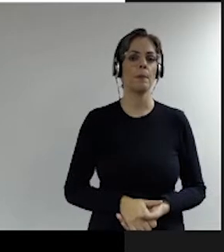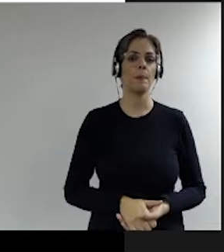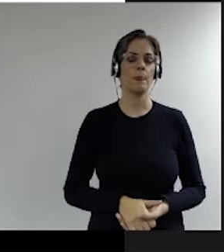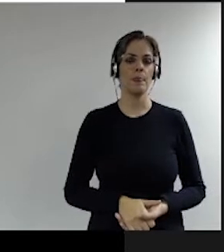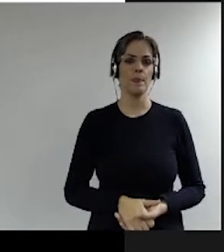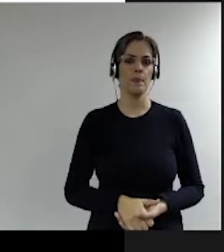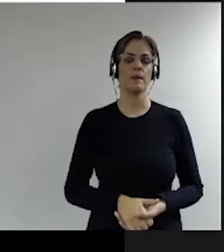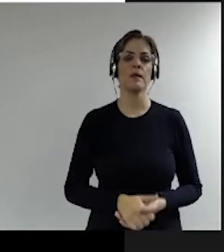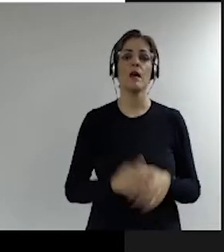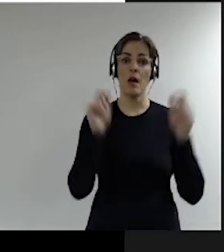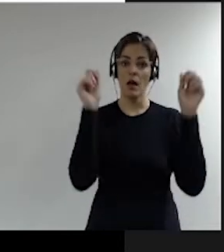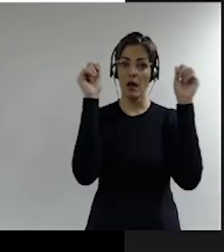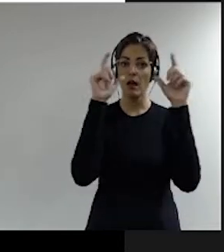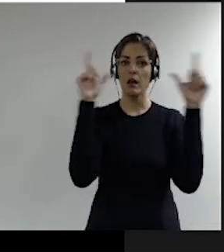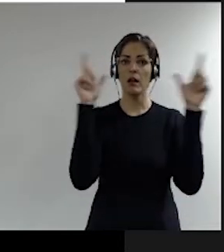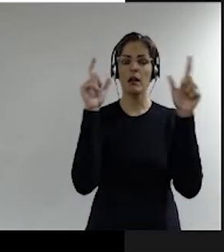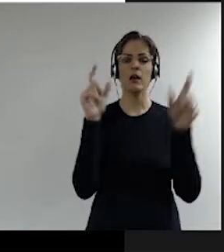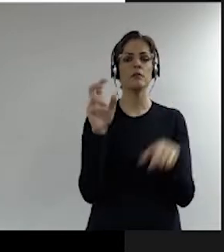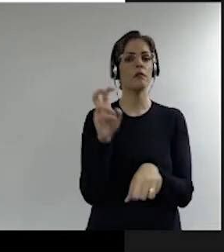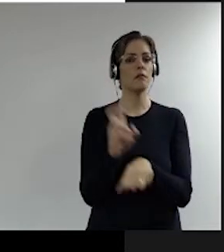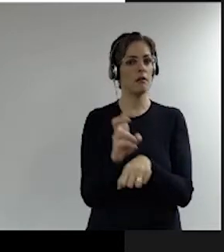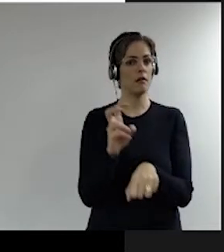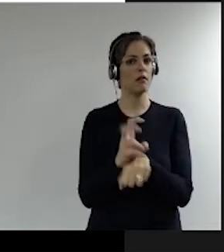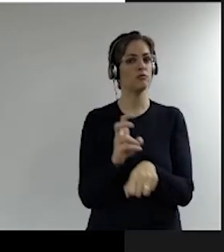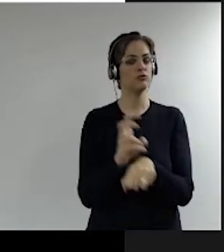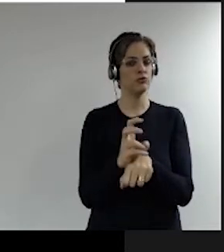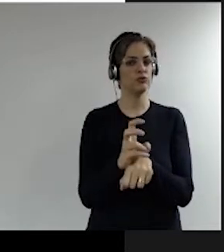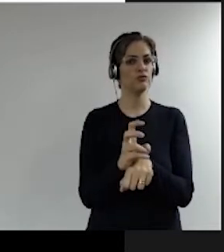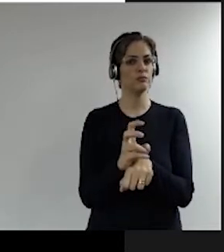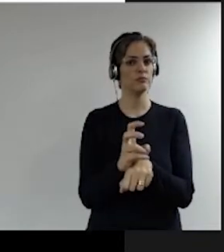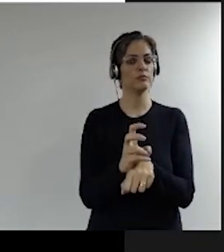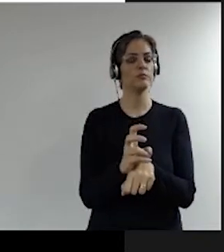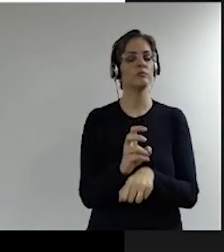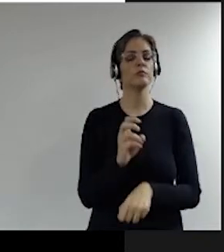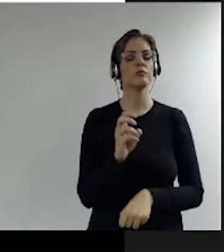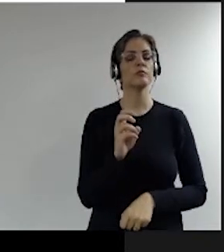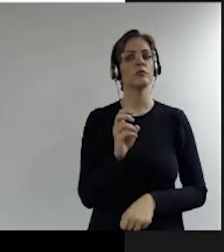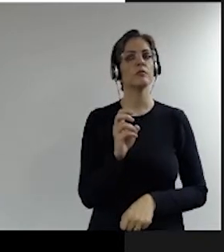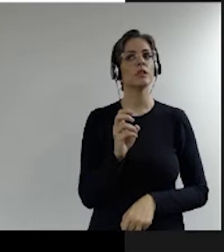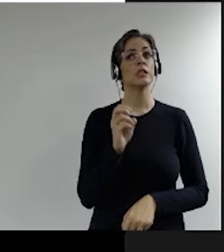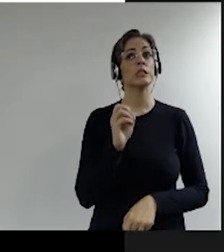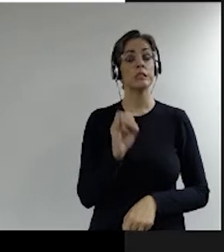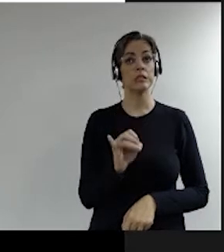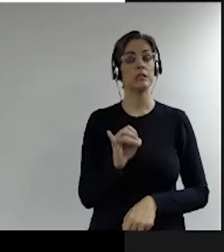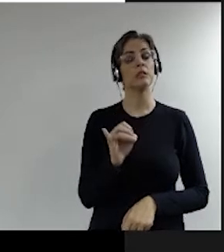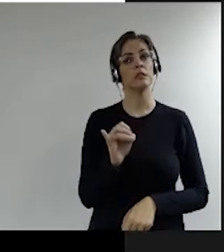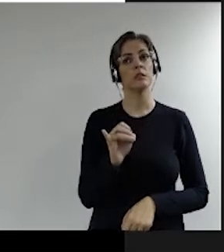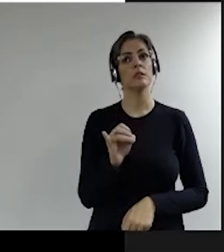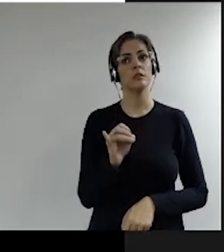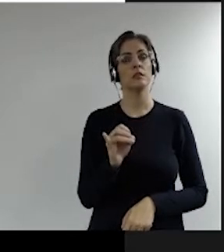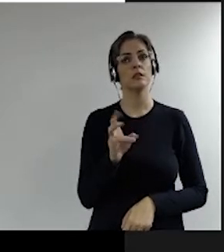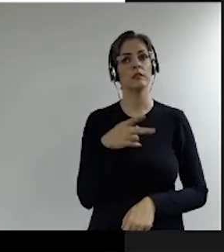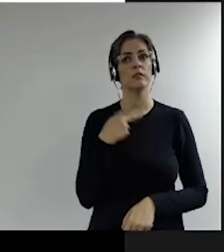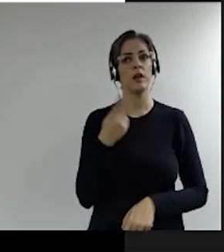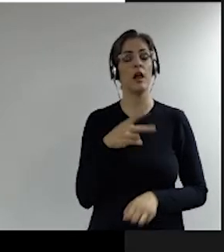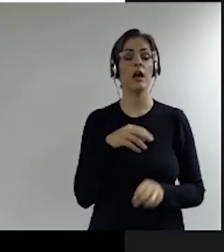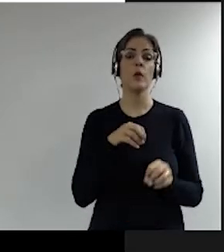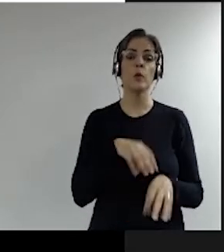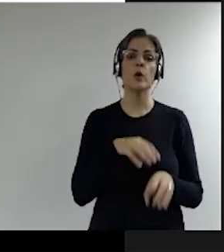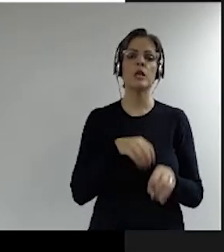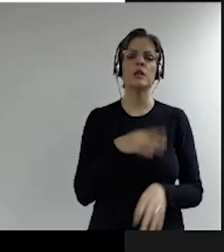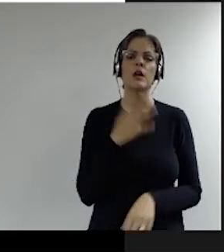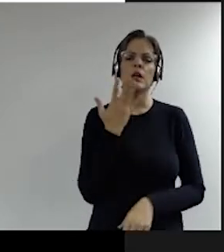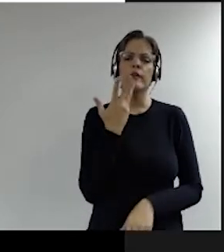queria dar um alerta, que quando a gente fala que a educação